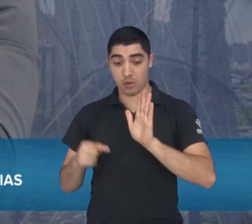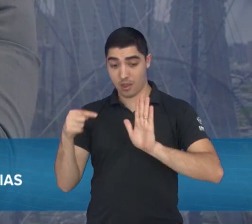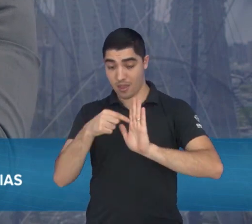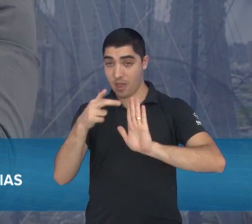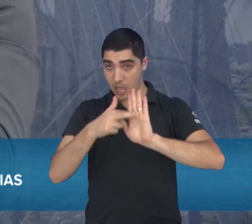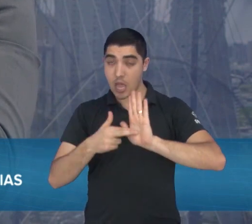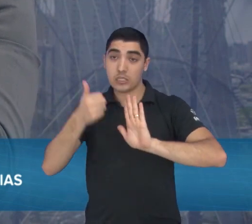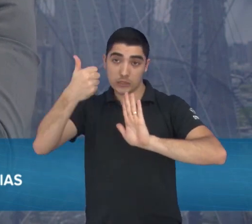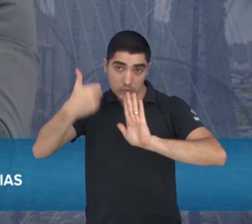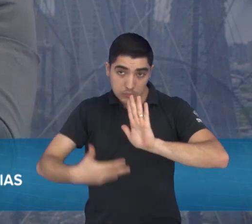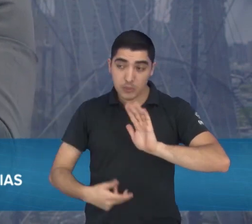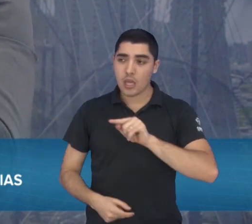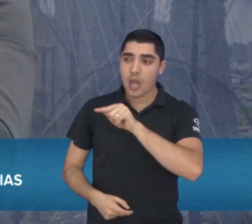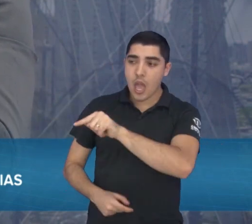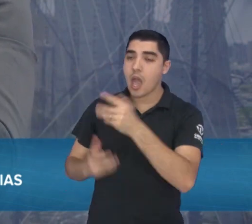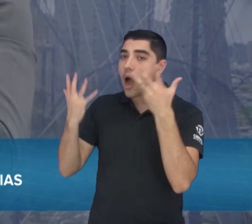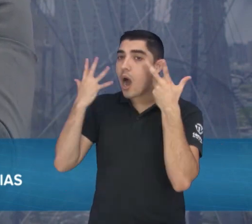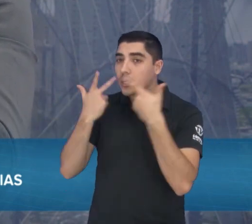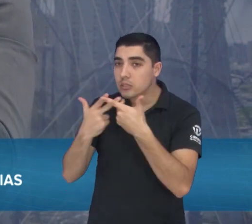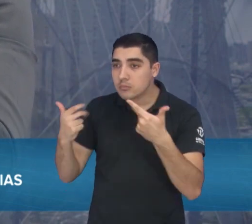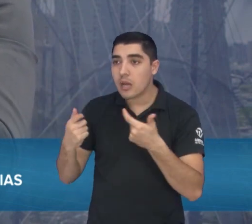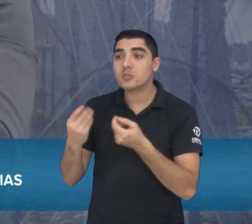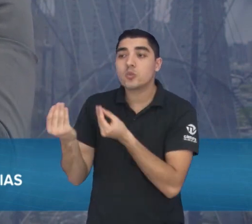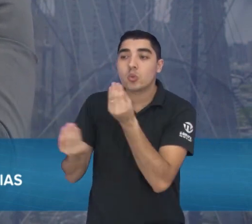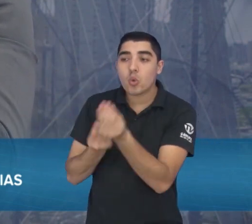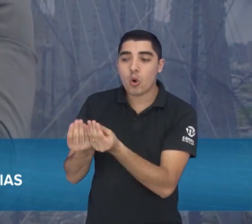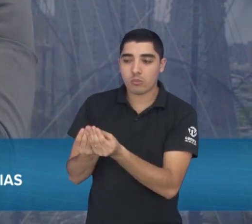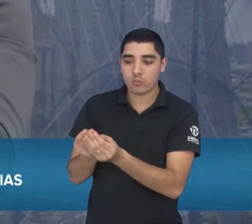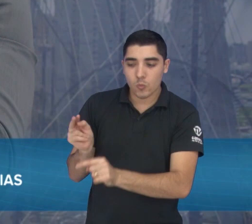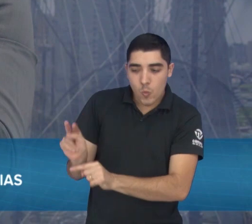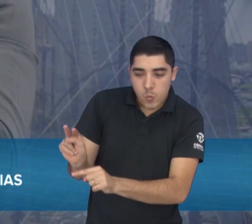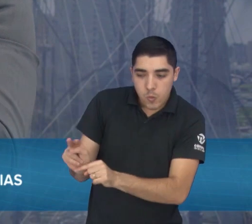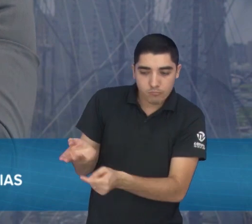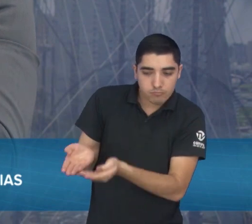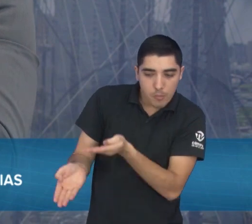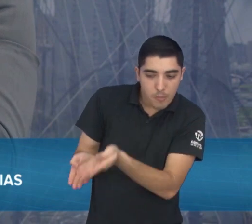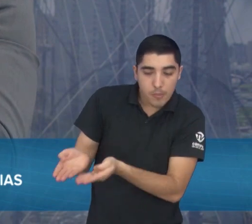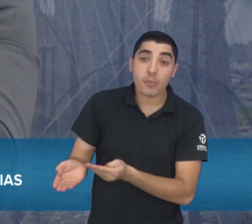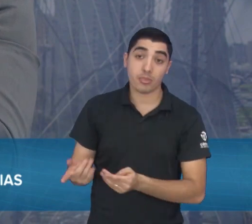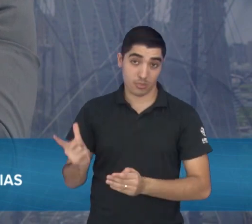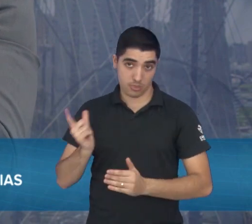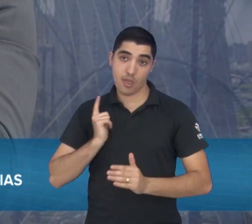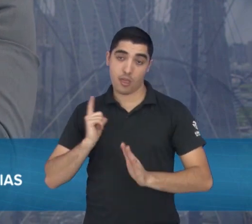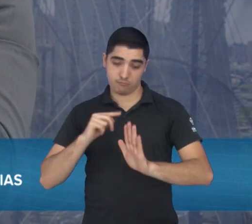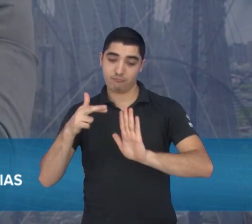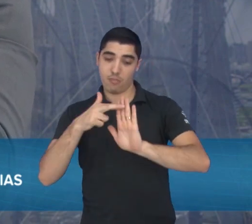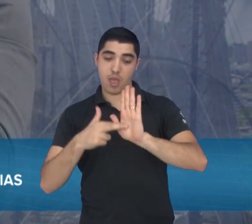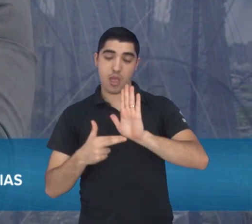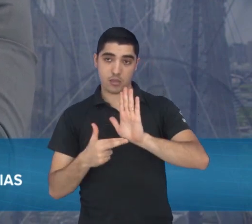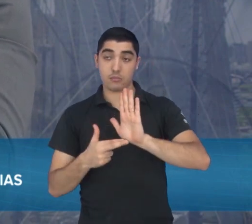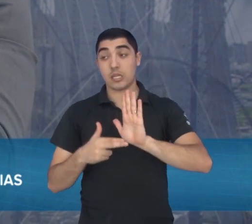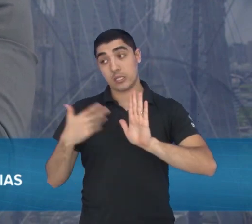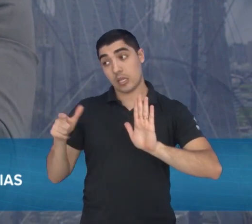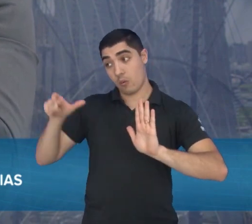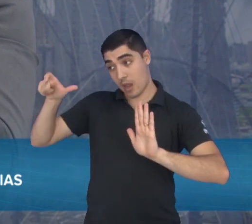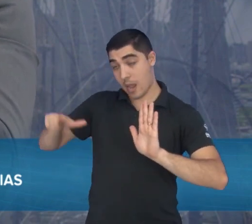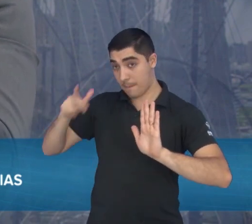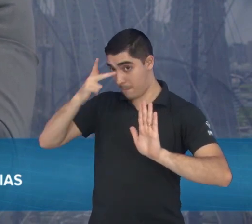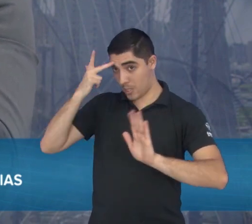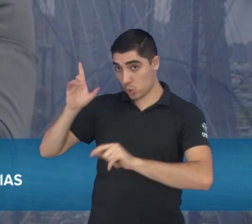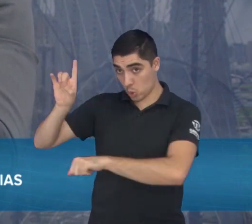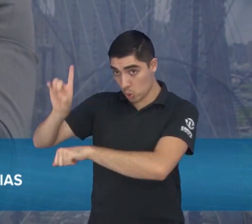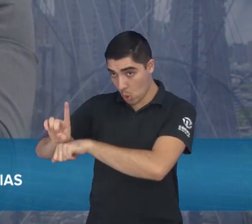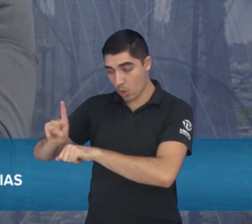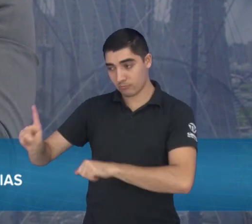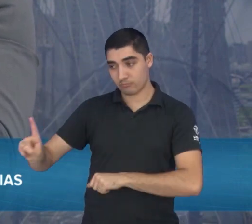naquele edifício. E é importante dizer que o próprio tem que ter a cooperação do dono do animal como do condômino. Do dono